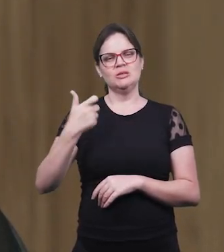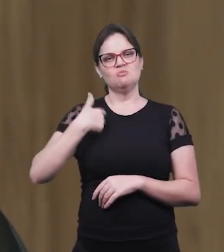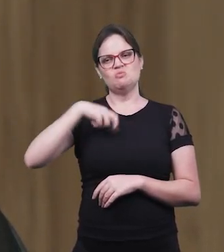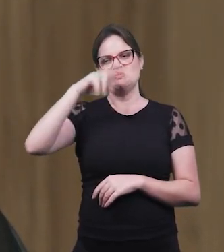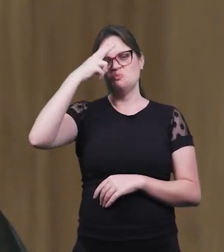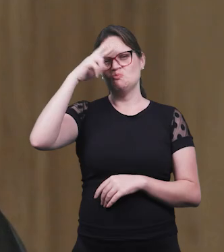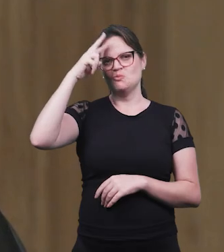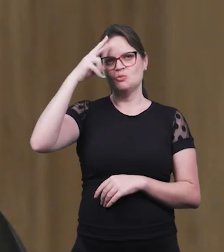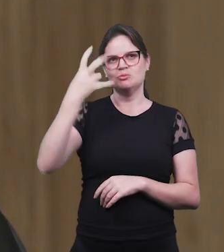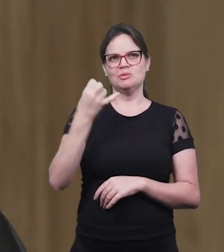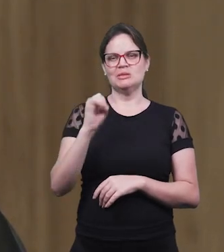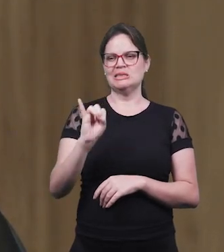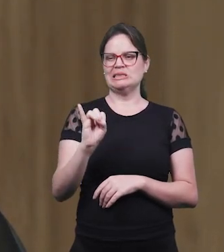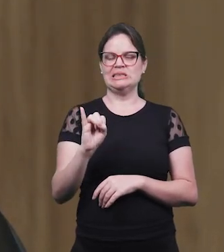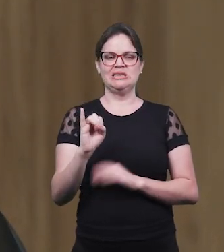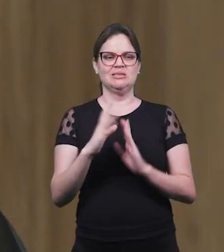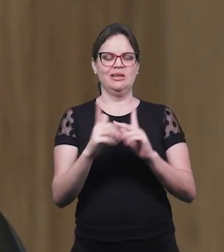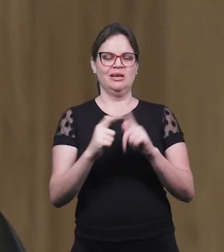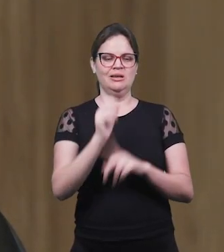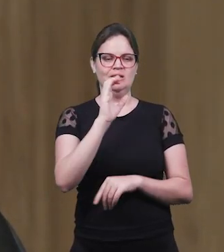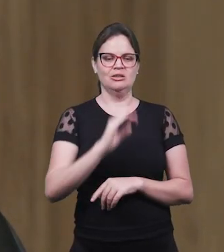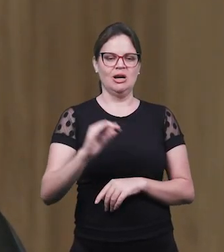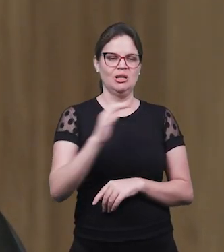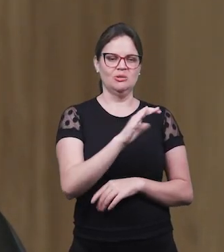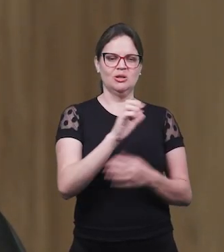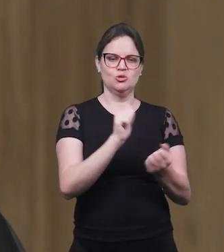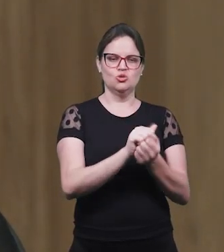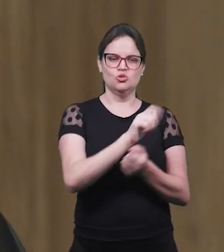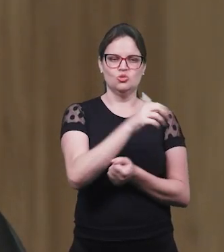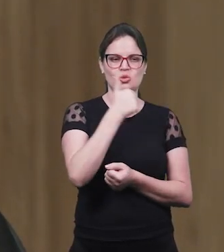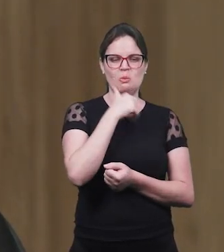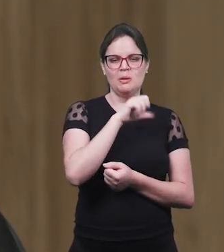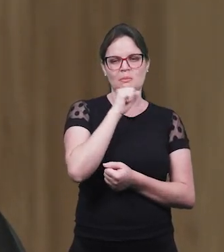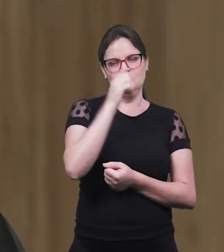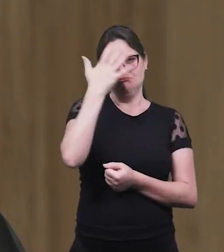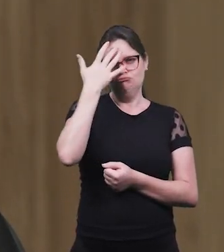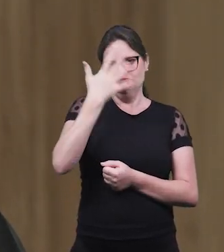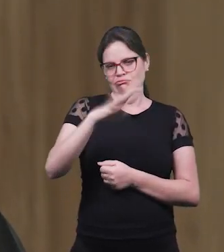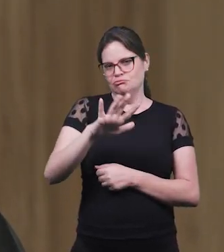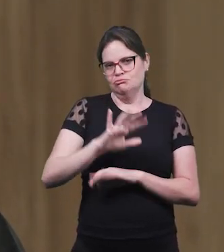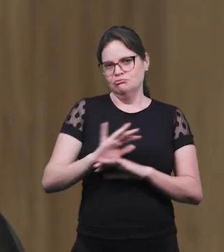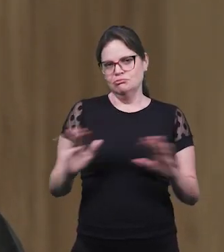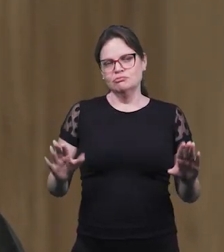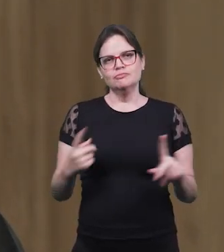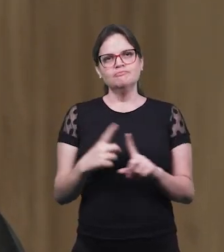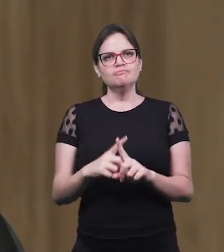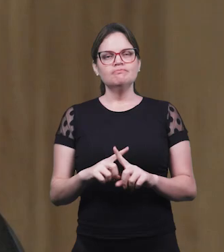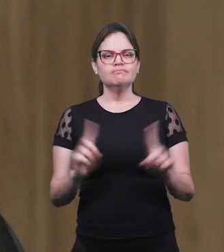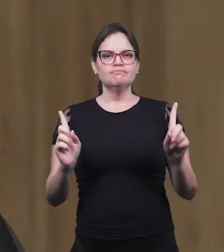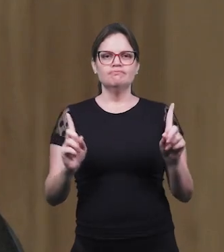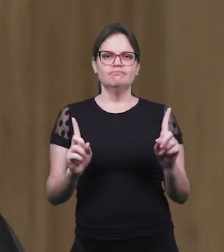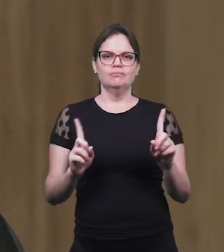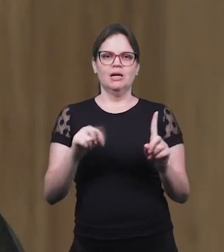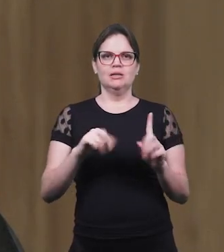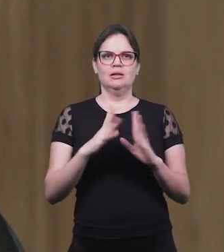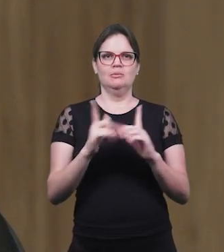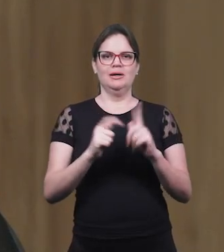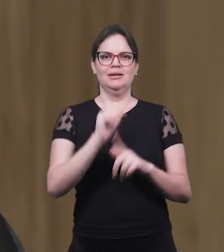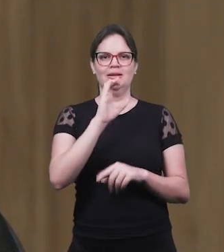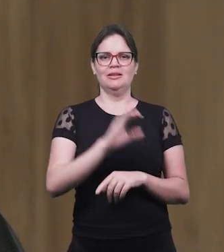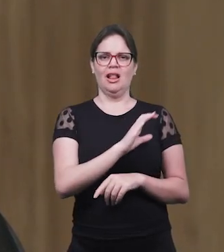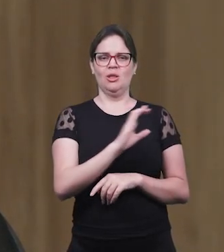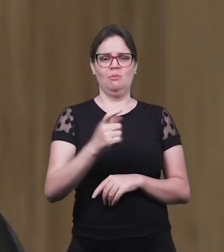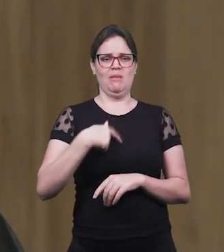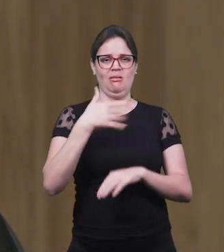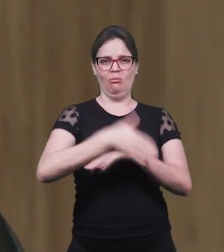se ele era um católico como minha mãe, mas era aquela católica não